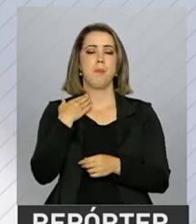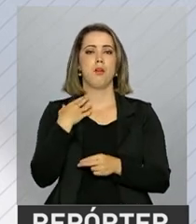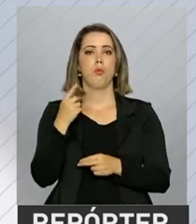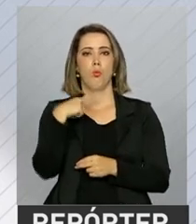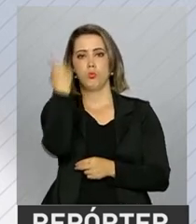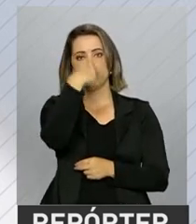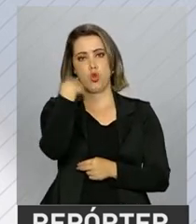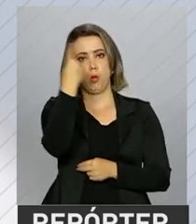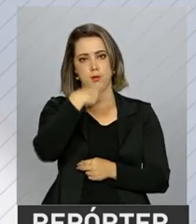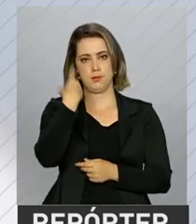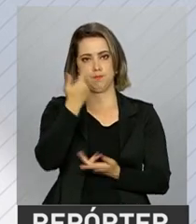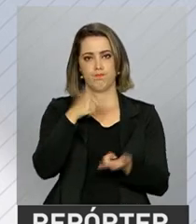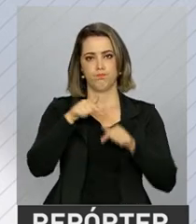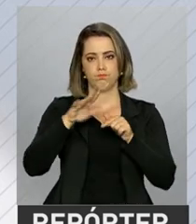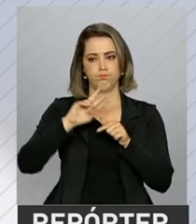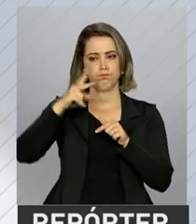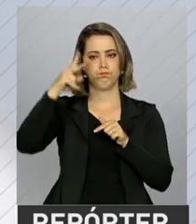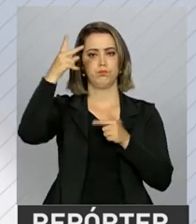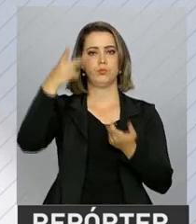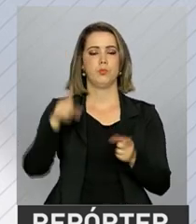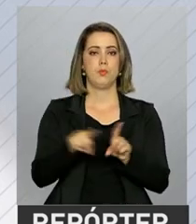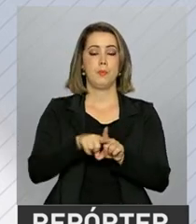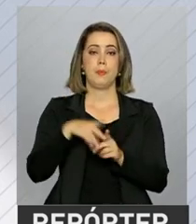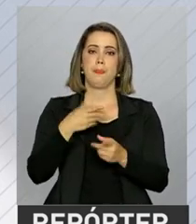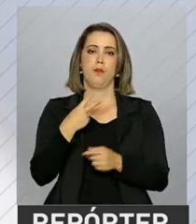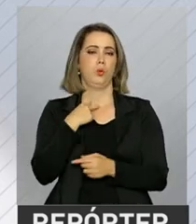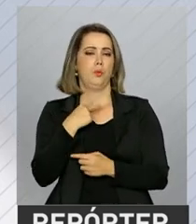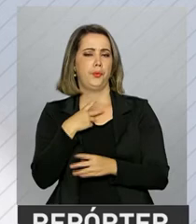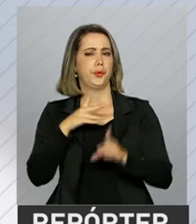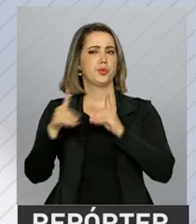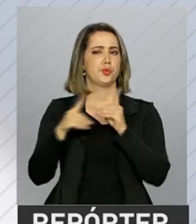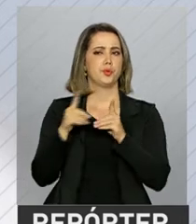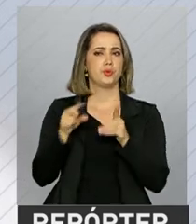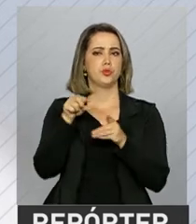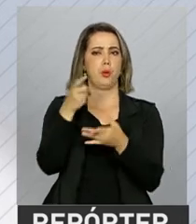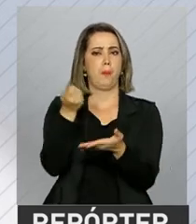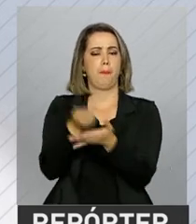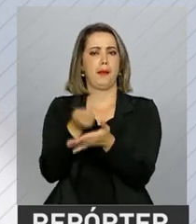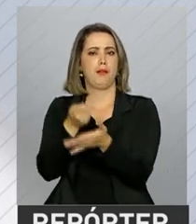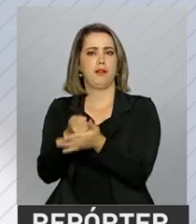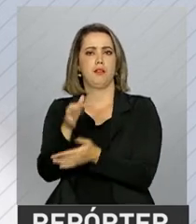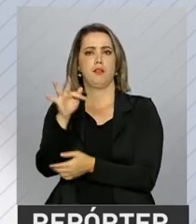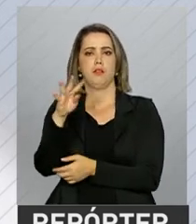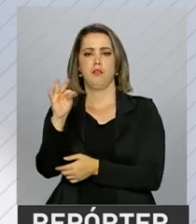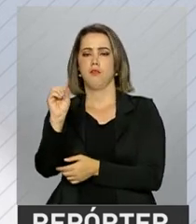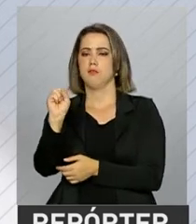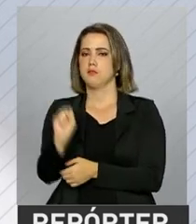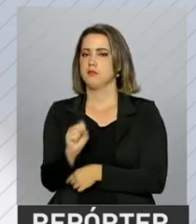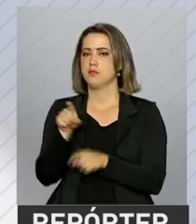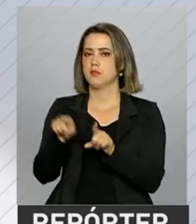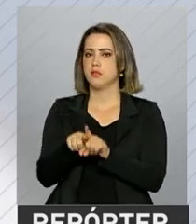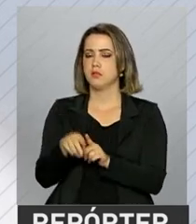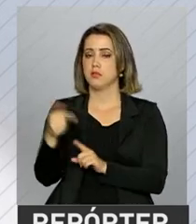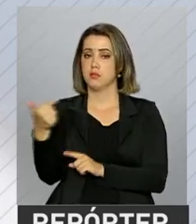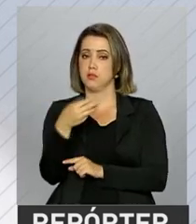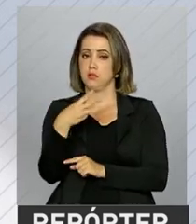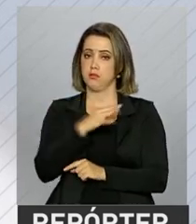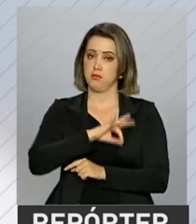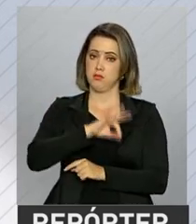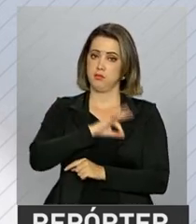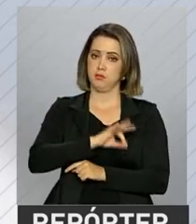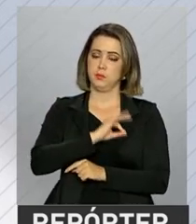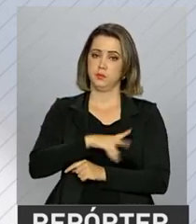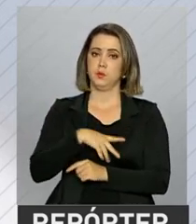por outro lado as empresas não poderão discutir por exemplo o pagamento do fundo de garantia do 13º